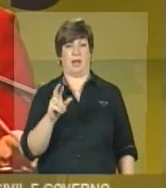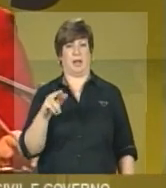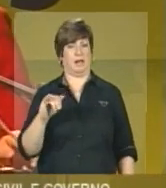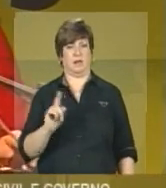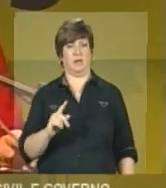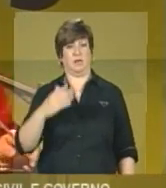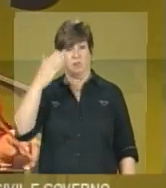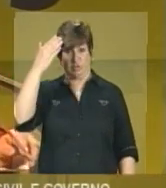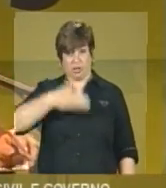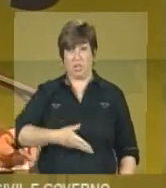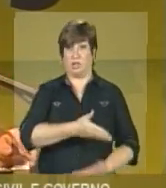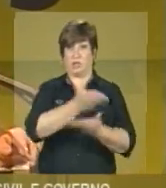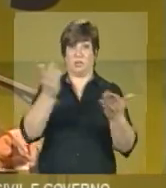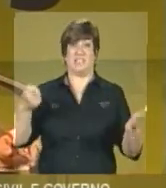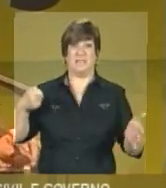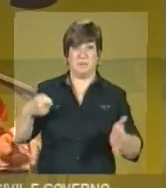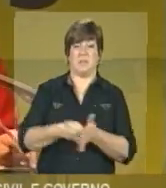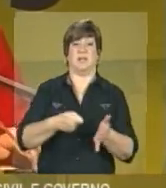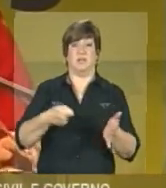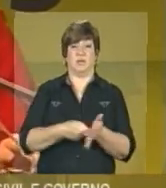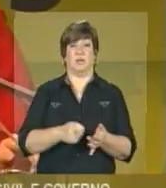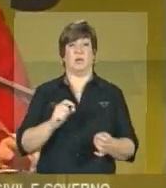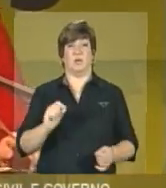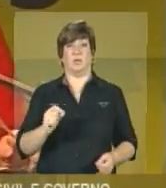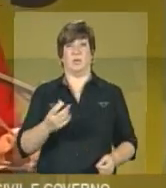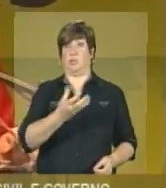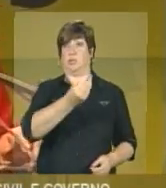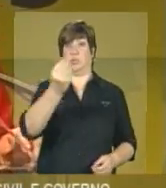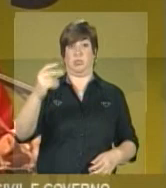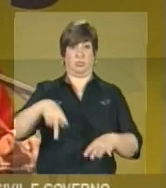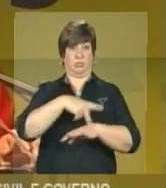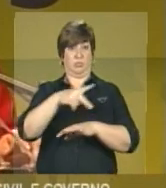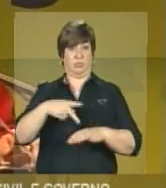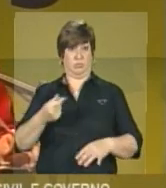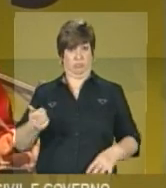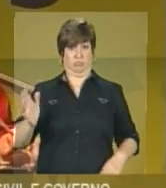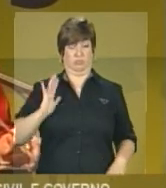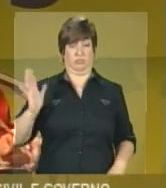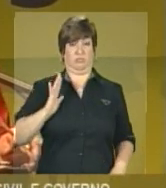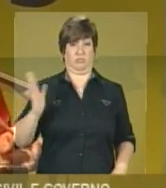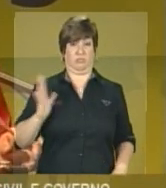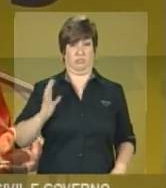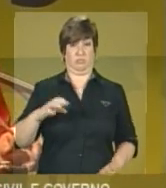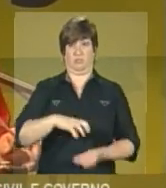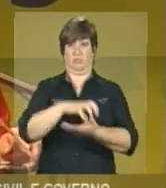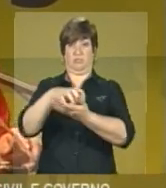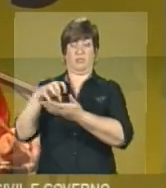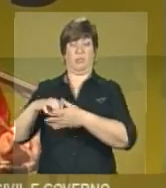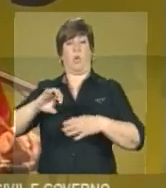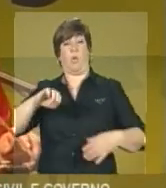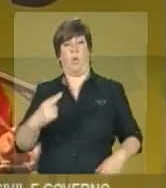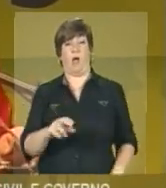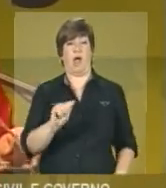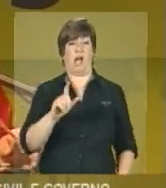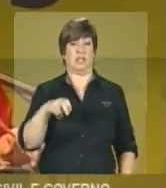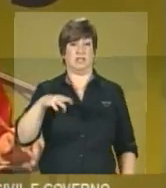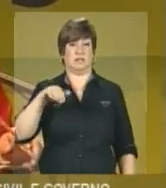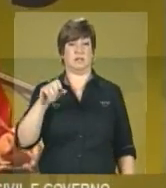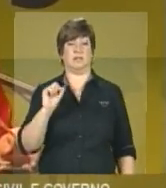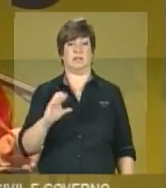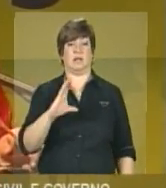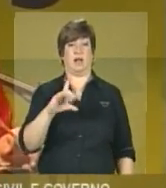frente às pressões de potências, grupos financeiros ou agências